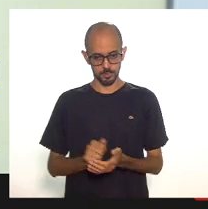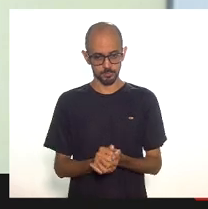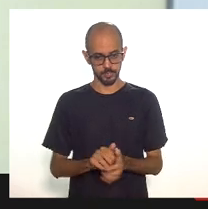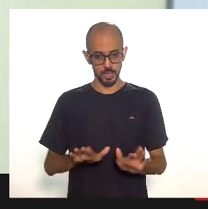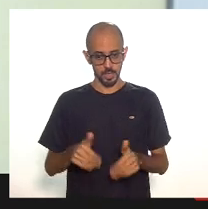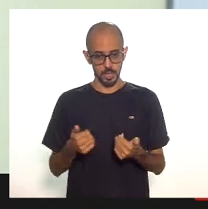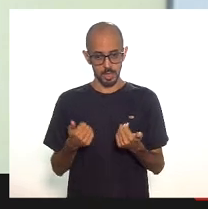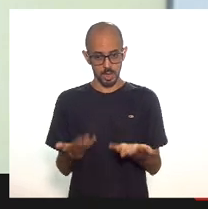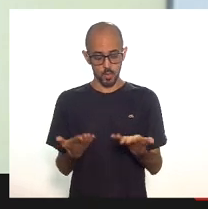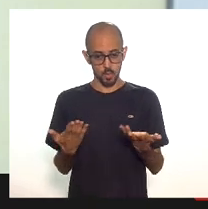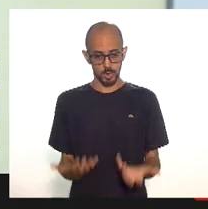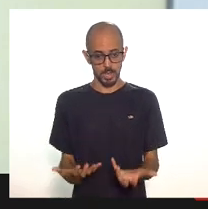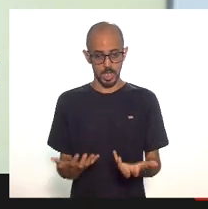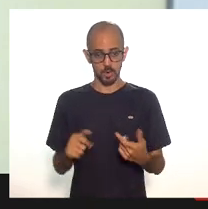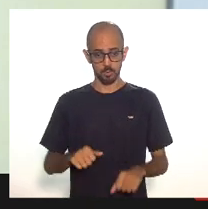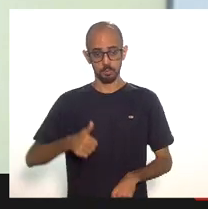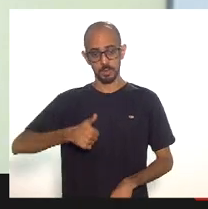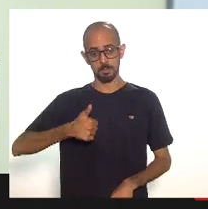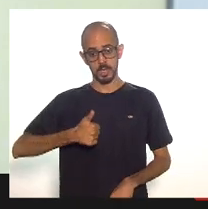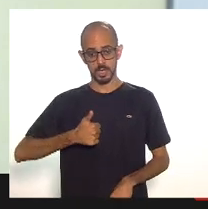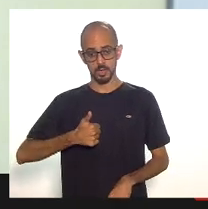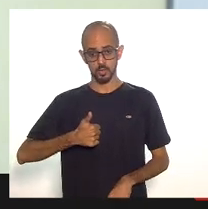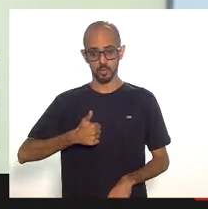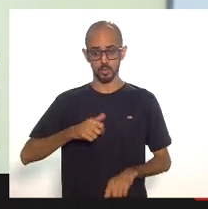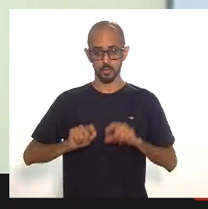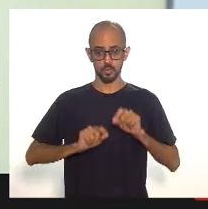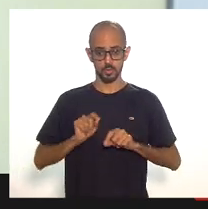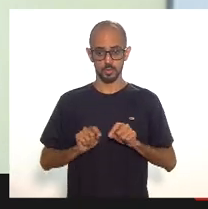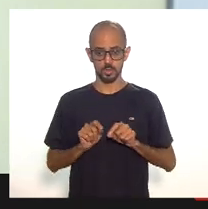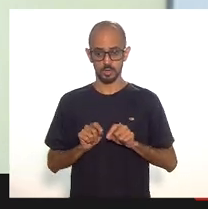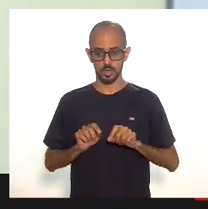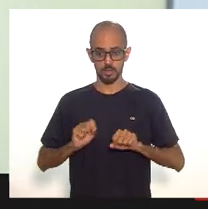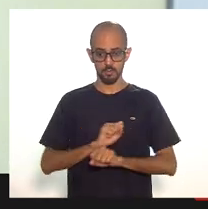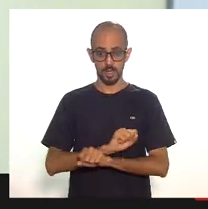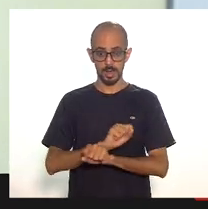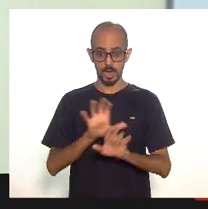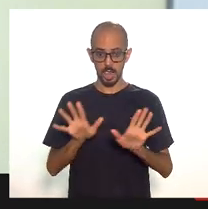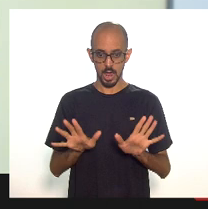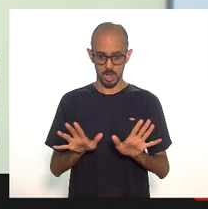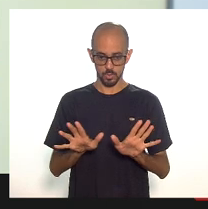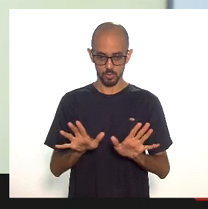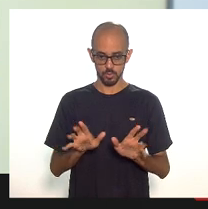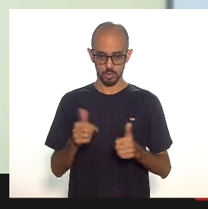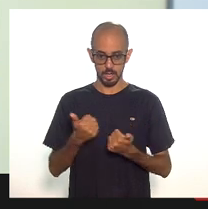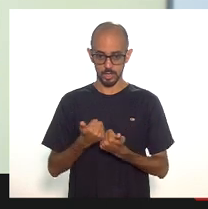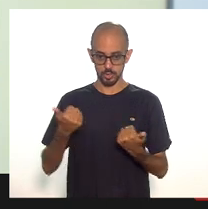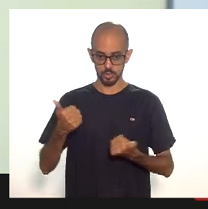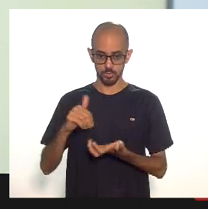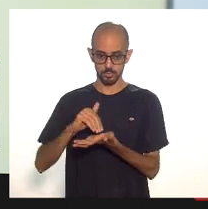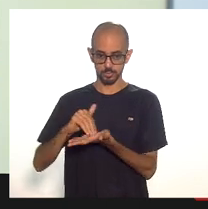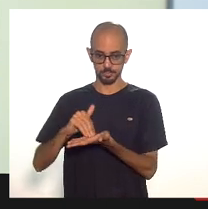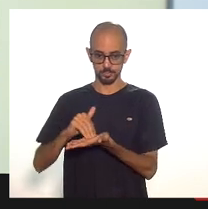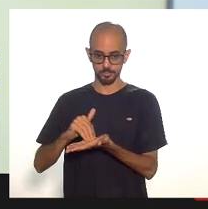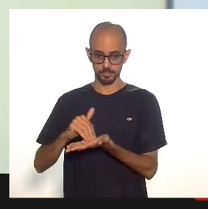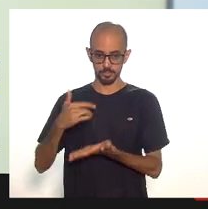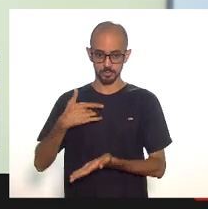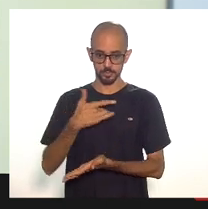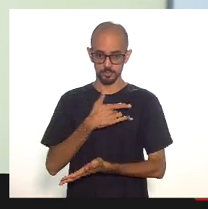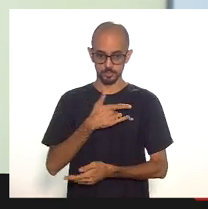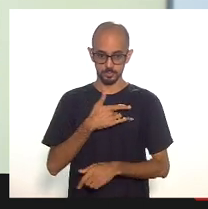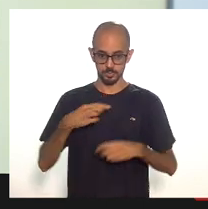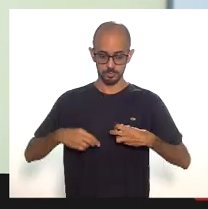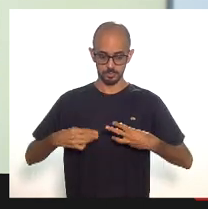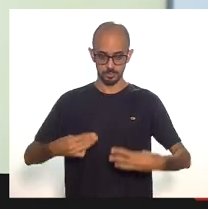Eu quero deixar primeiramente assim, bem claro que a Superintendência Estadual do Ministério da Saúde no Rio de Janeiro,